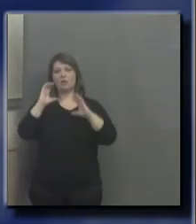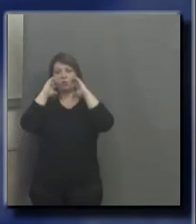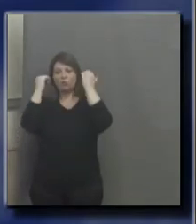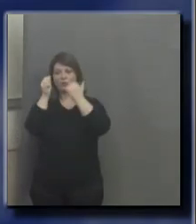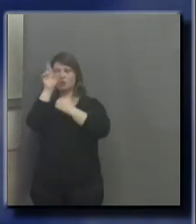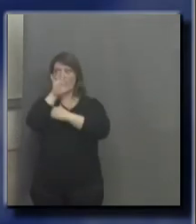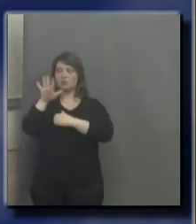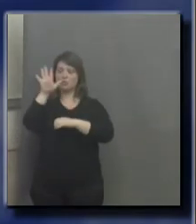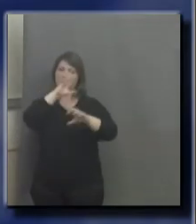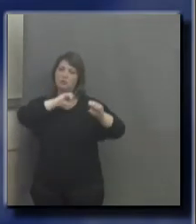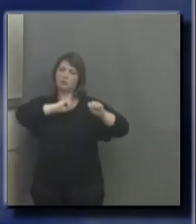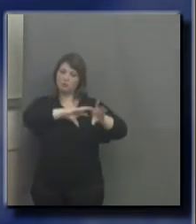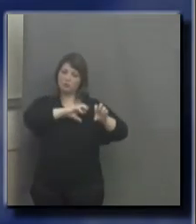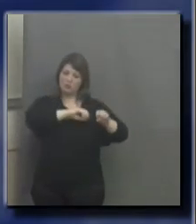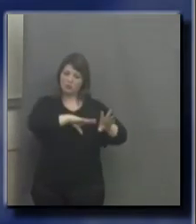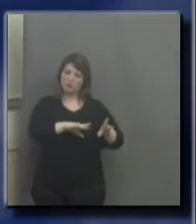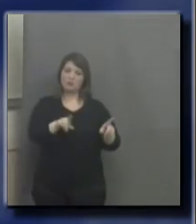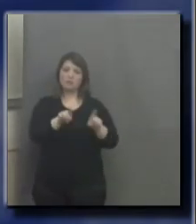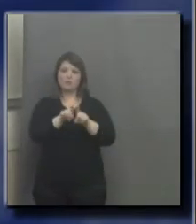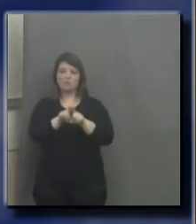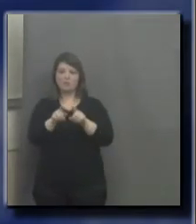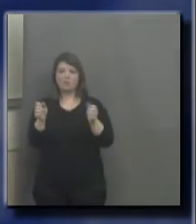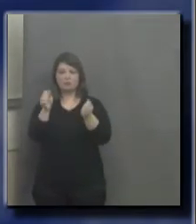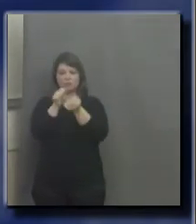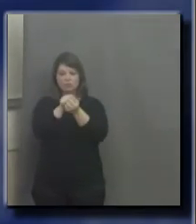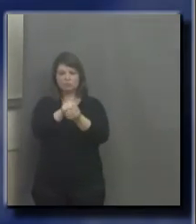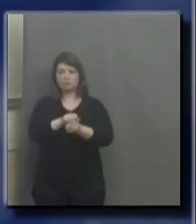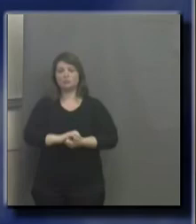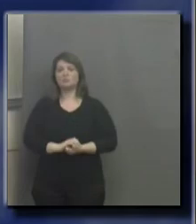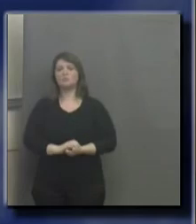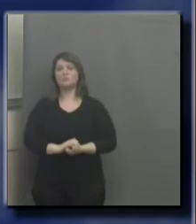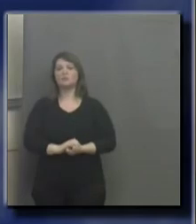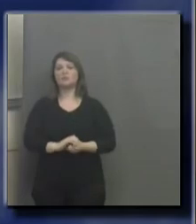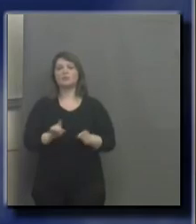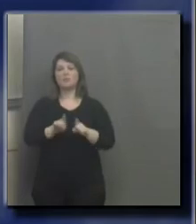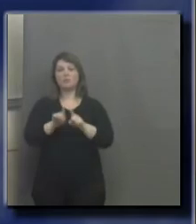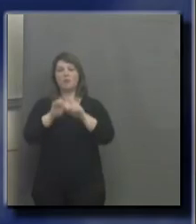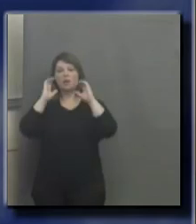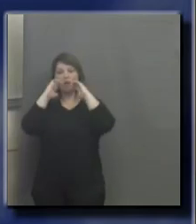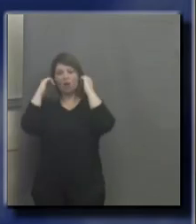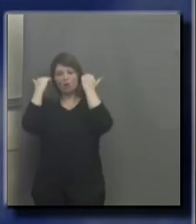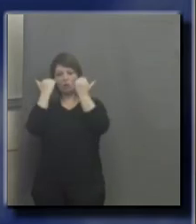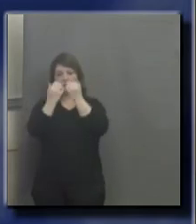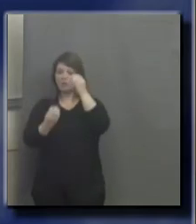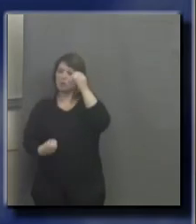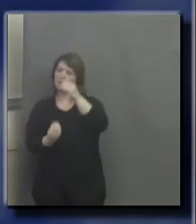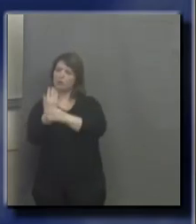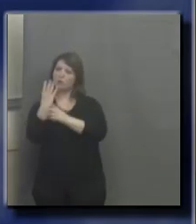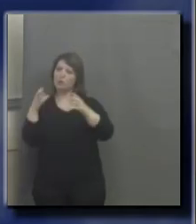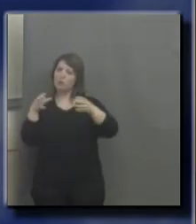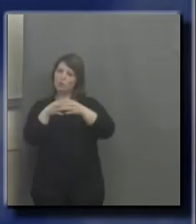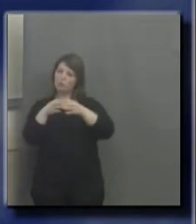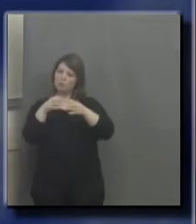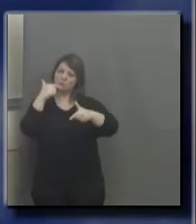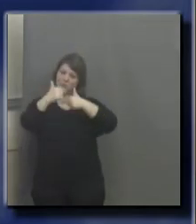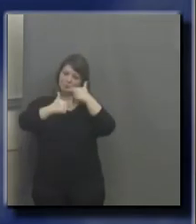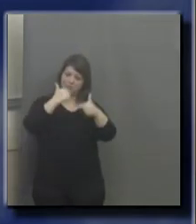Educação, dentro desta parceria, né? E esta comissão criou um grupo de